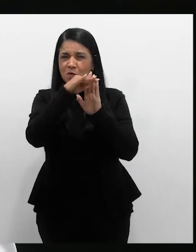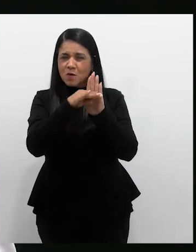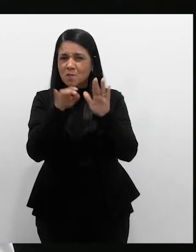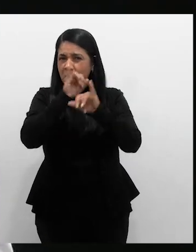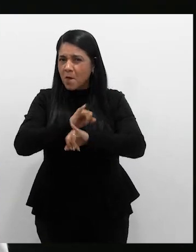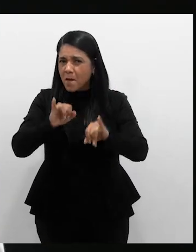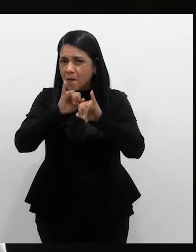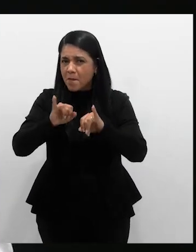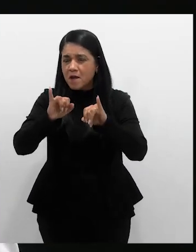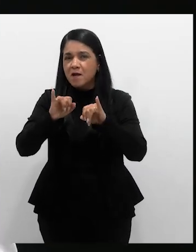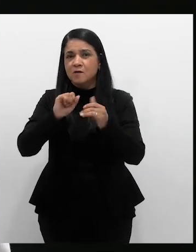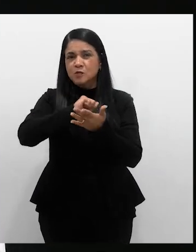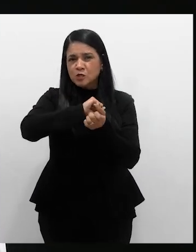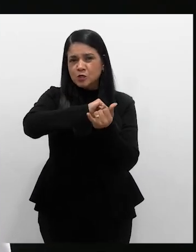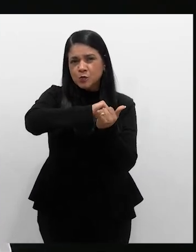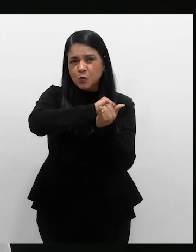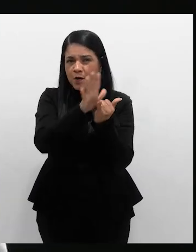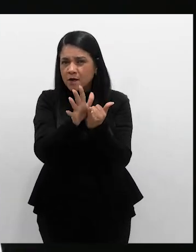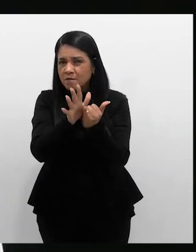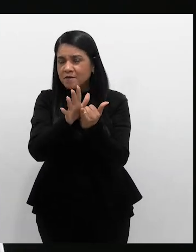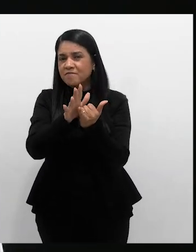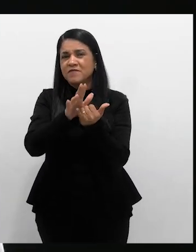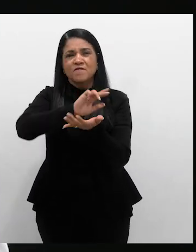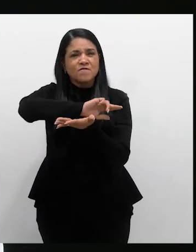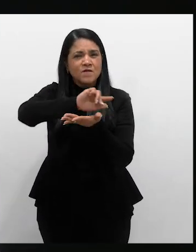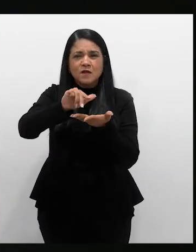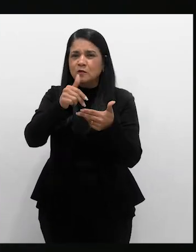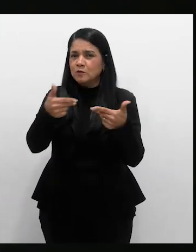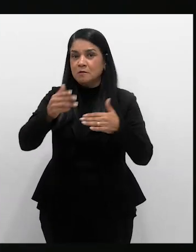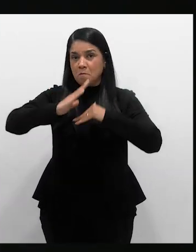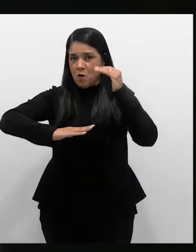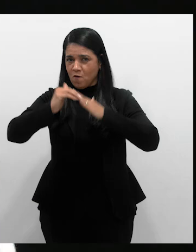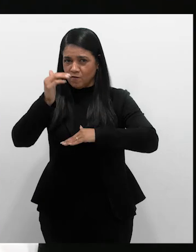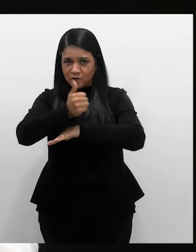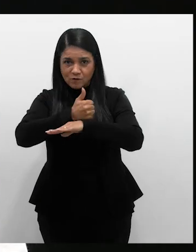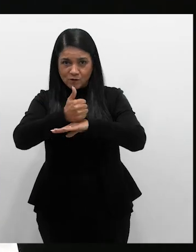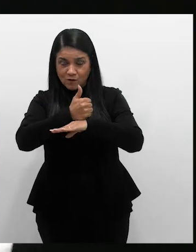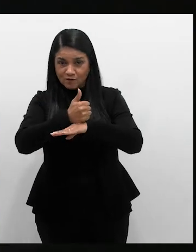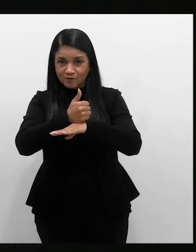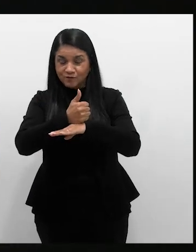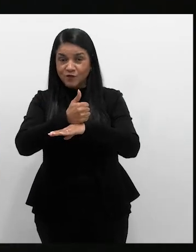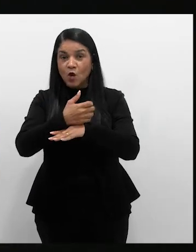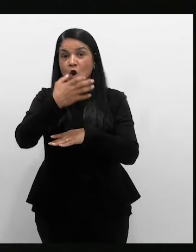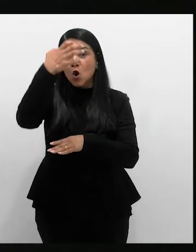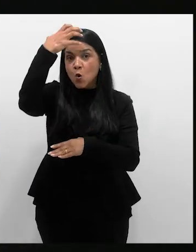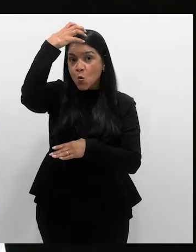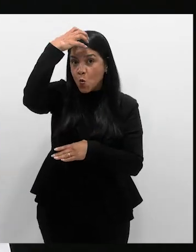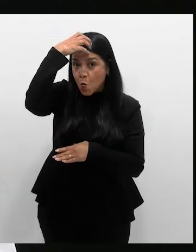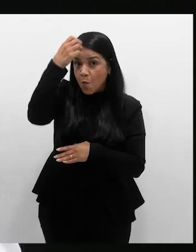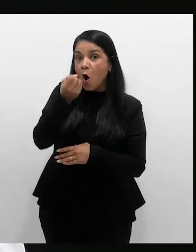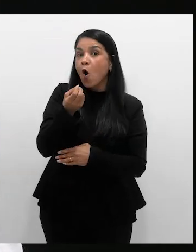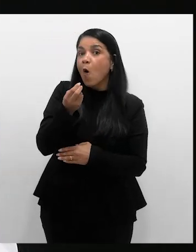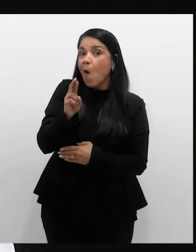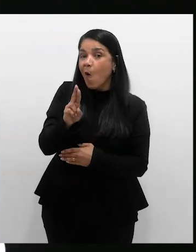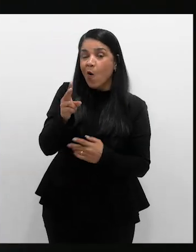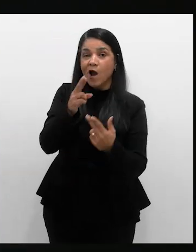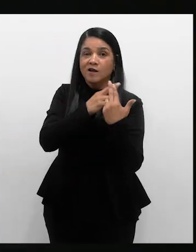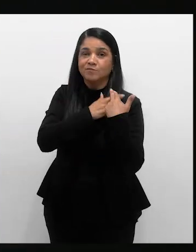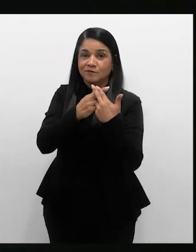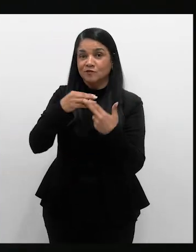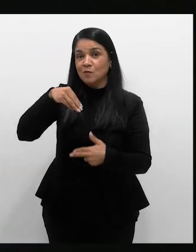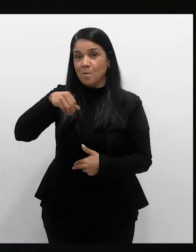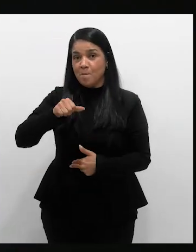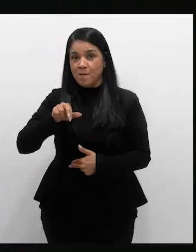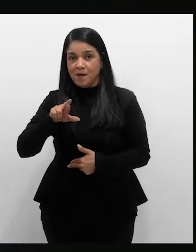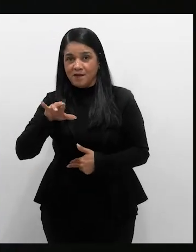programas publicitários, streamings, é muita coisa na sua carreira. Isso tudo é culpa ou é responsabilidade da